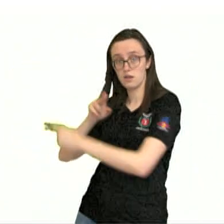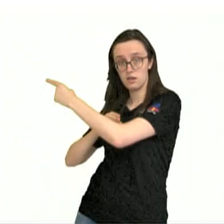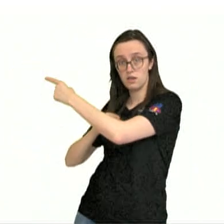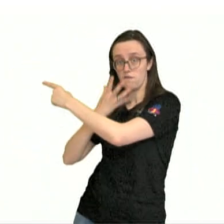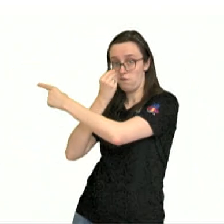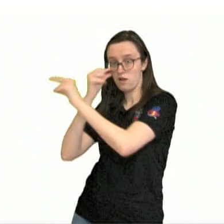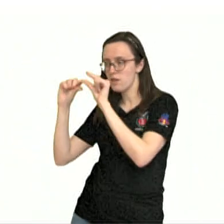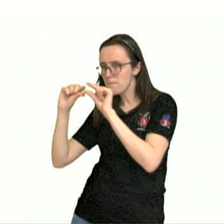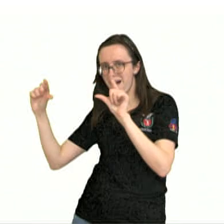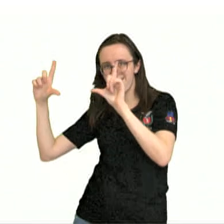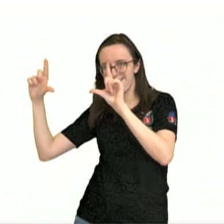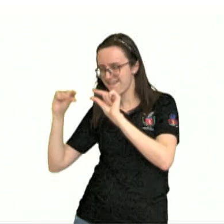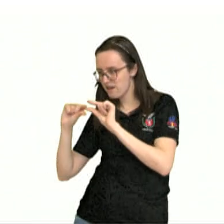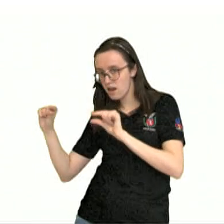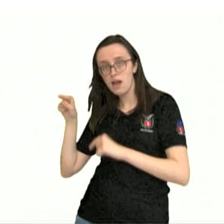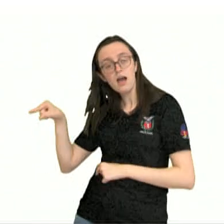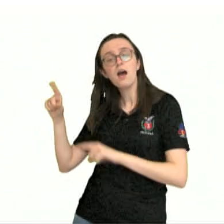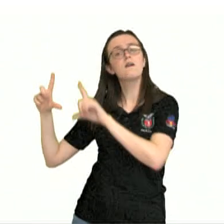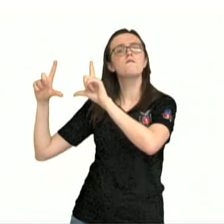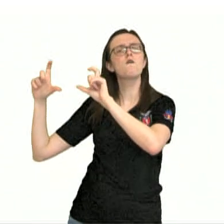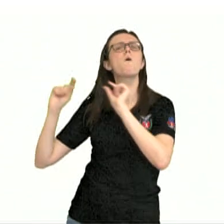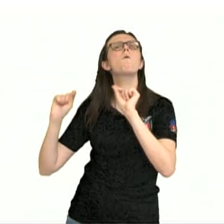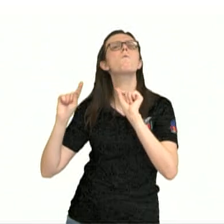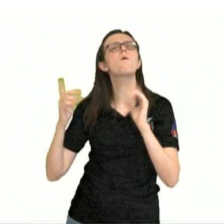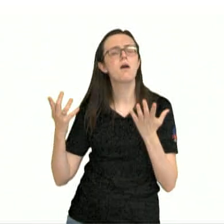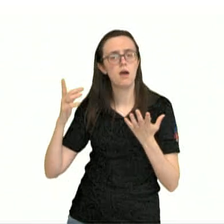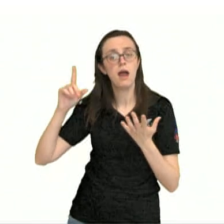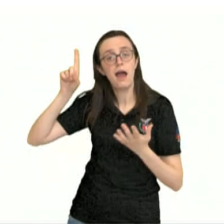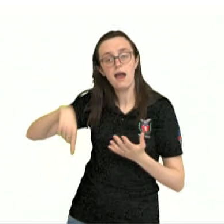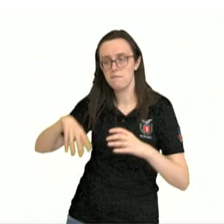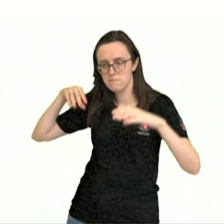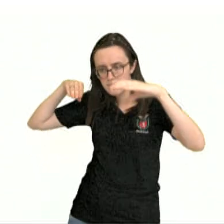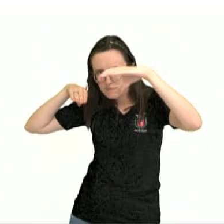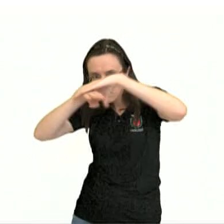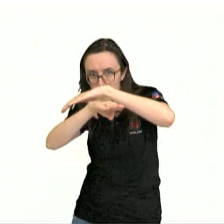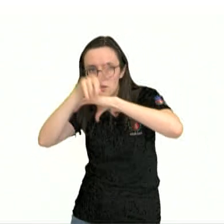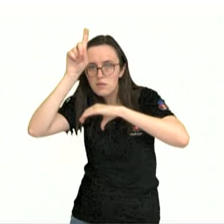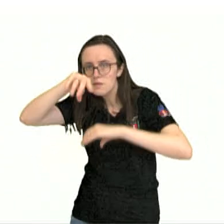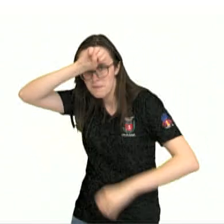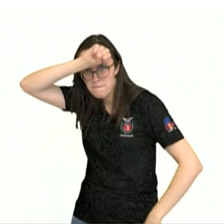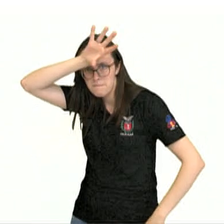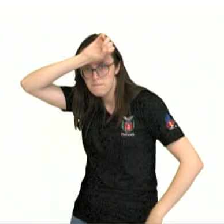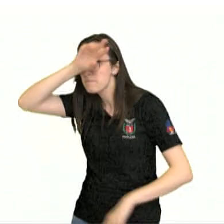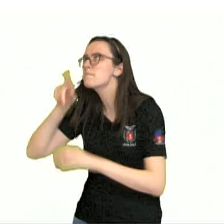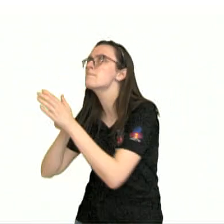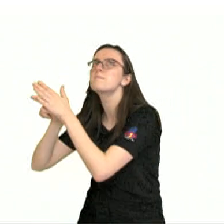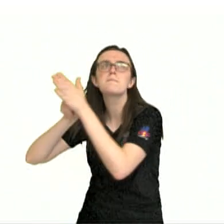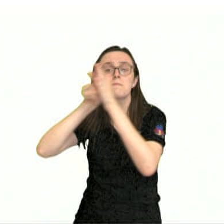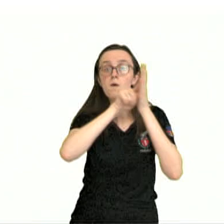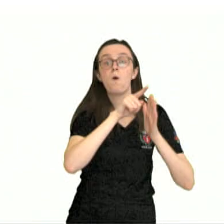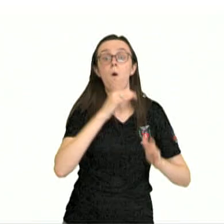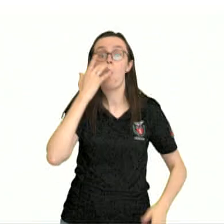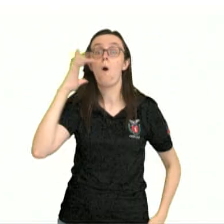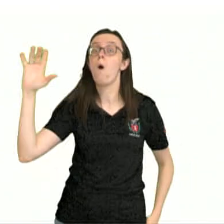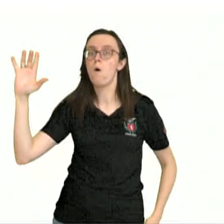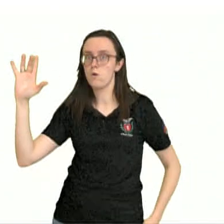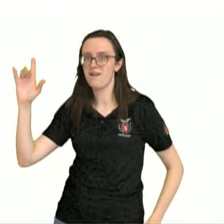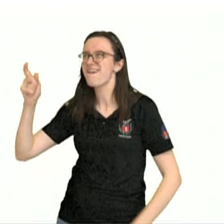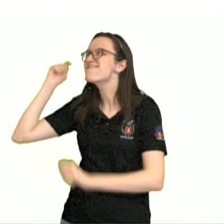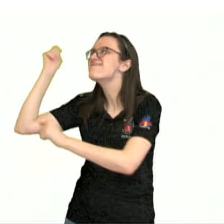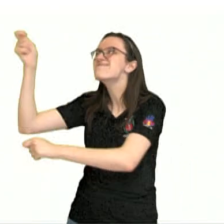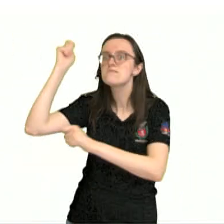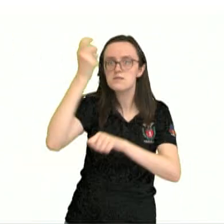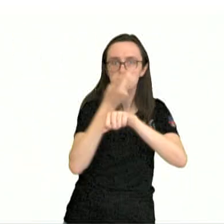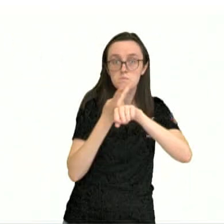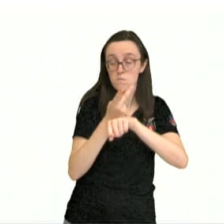Ó, essa aqui é uma fotografia, né, tirada numa mina de ouro. E Sebastião Salgado é um fotógrafo renomadamente conhecido